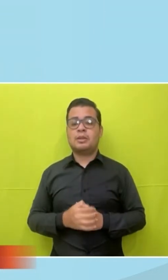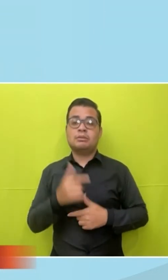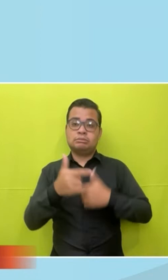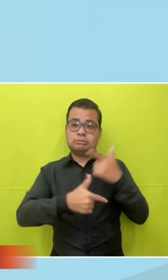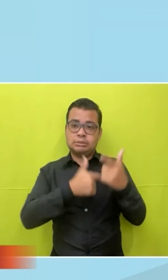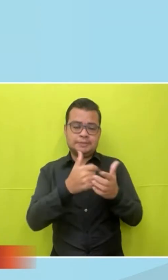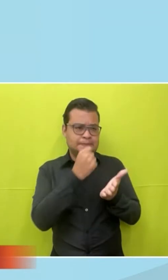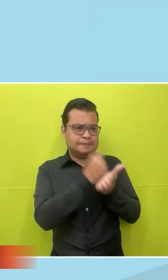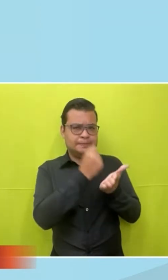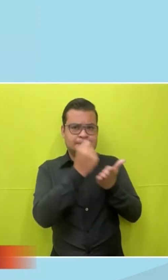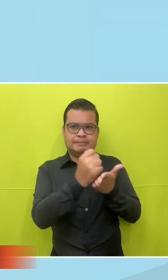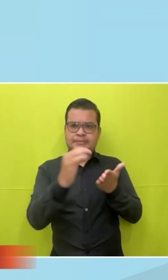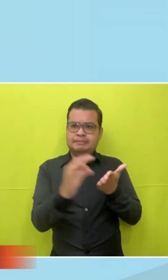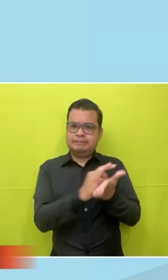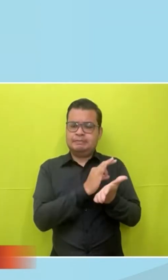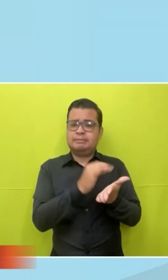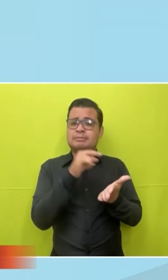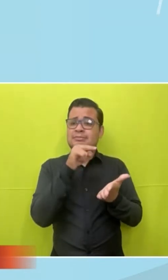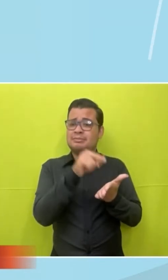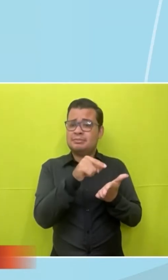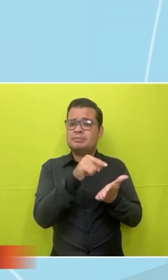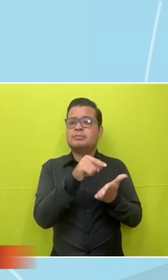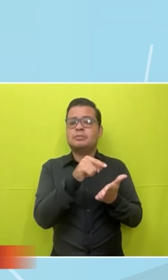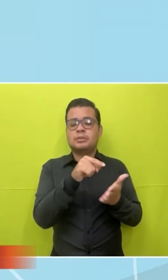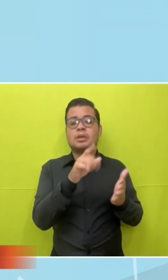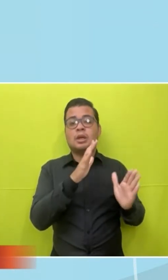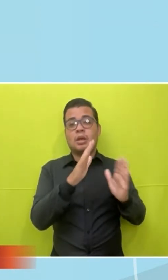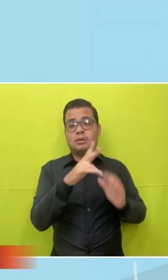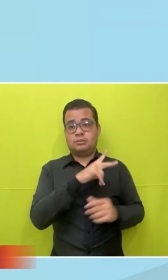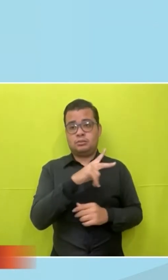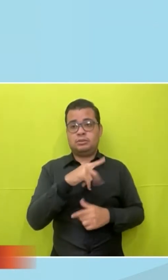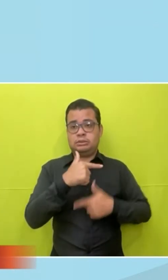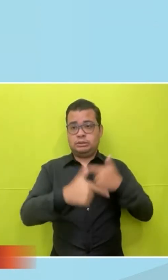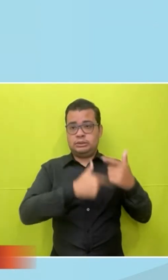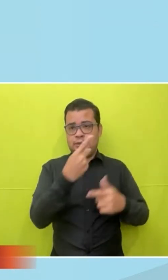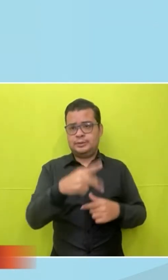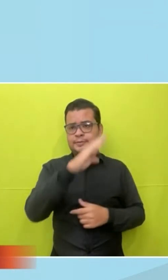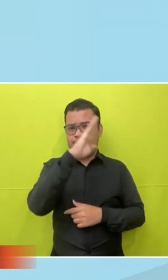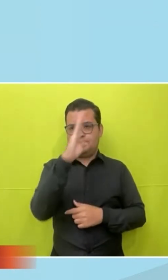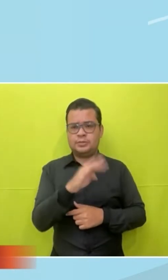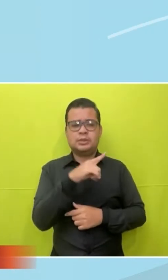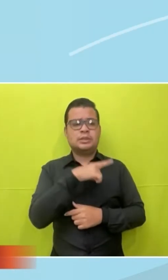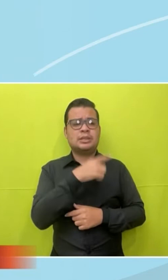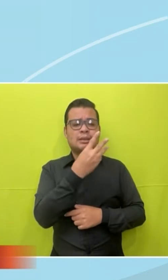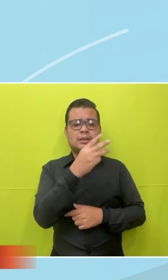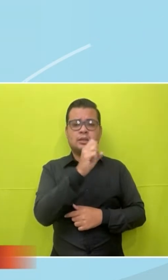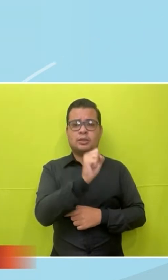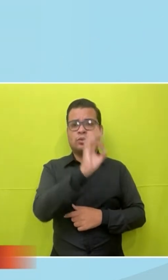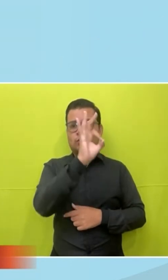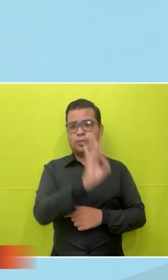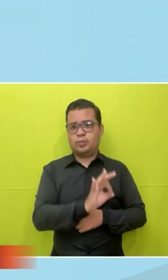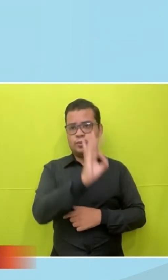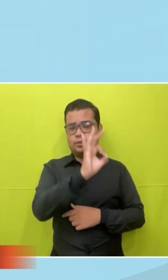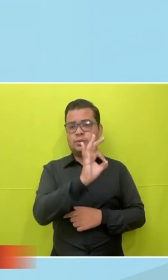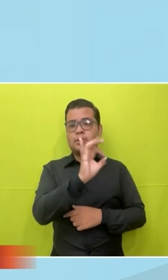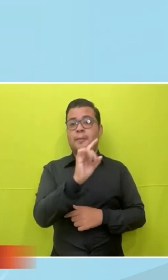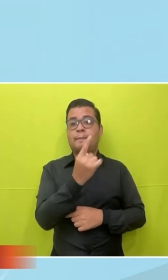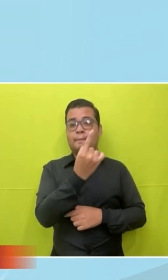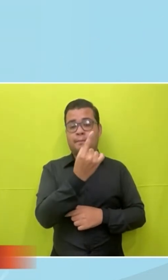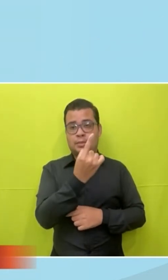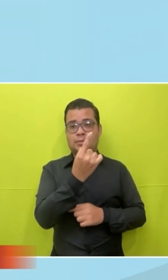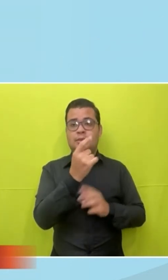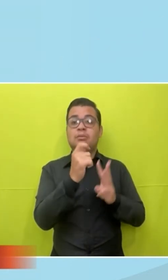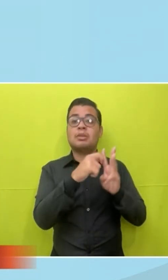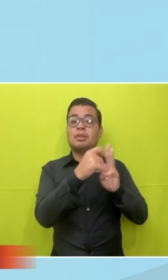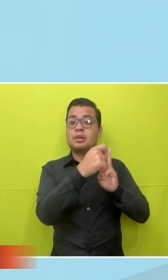no total da população ocupada no setor privado brasileiro ficou em 38% no primeiro trimestre